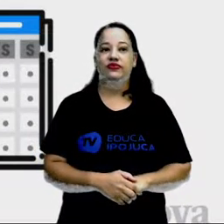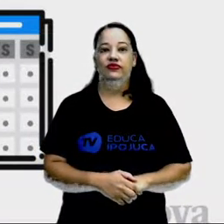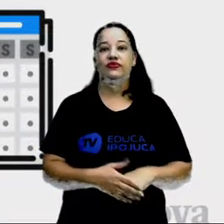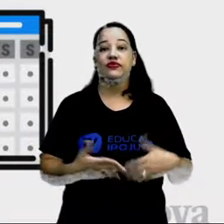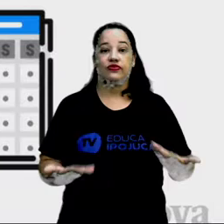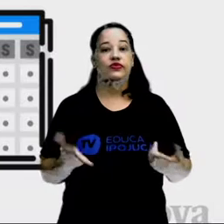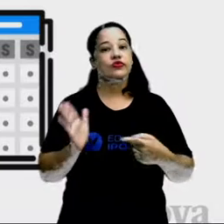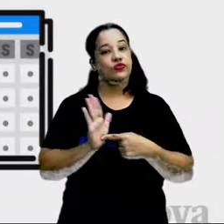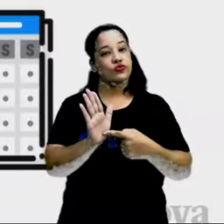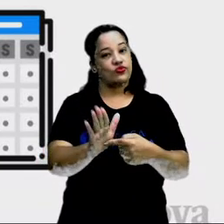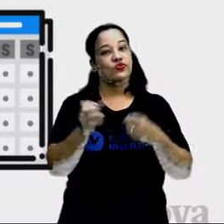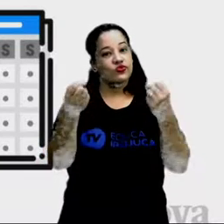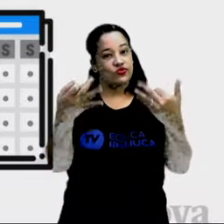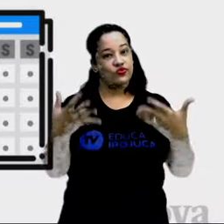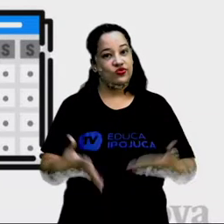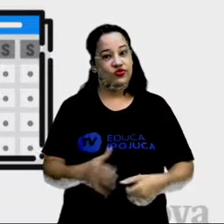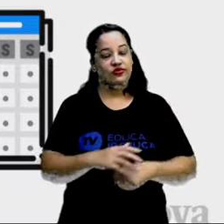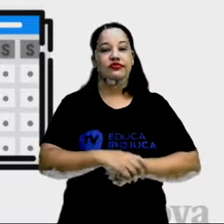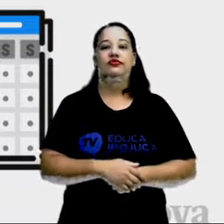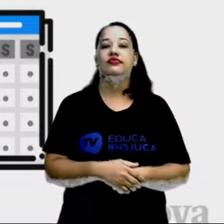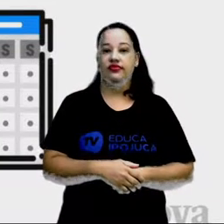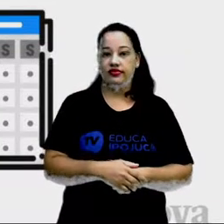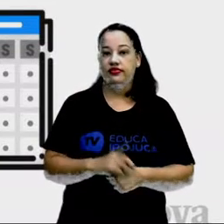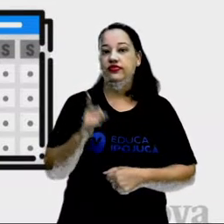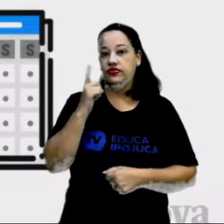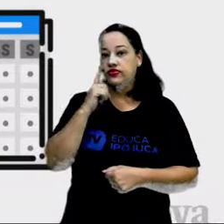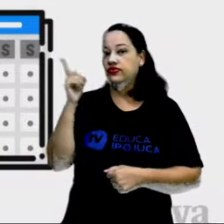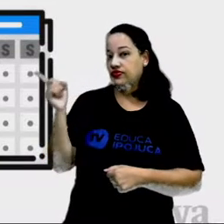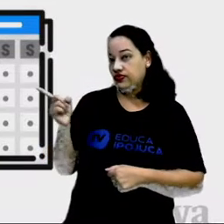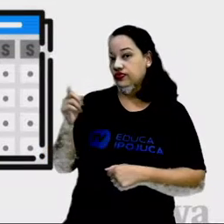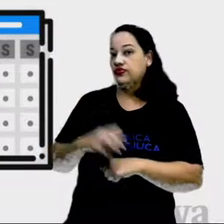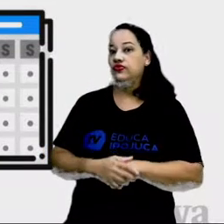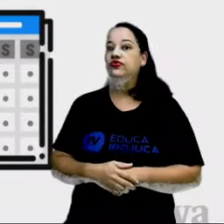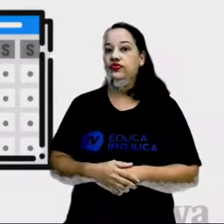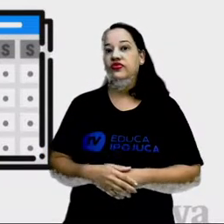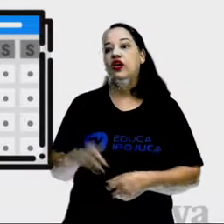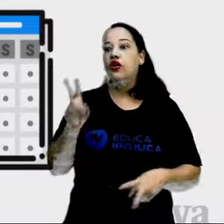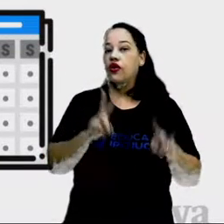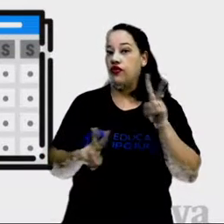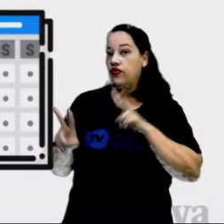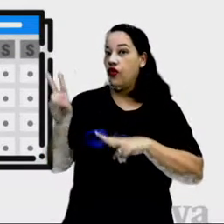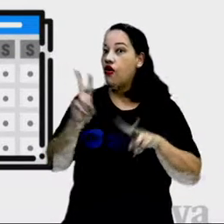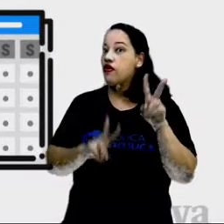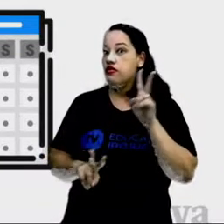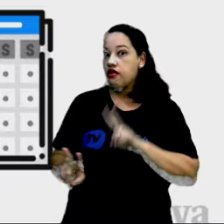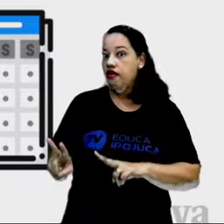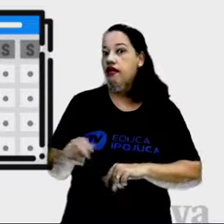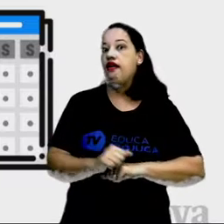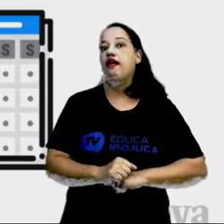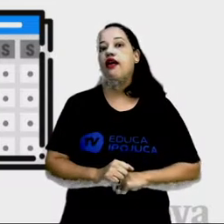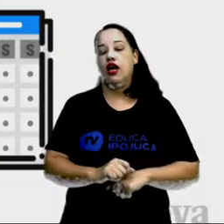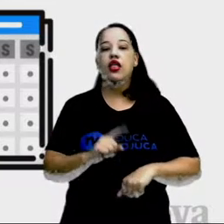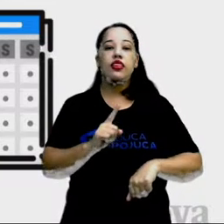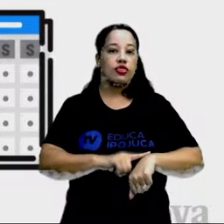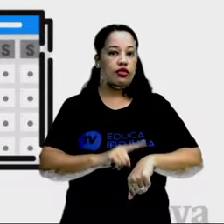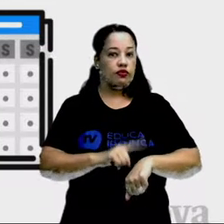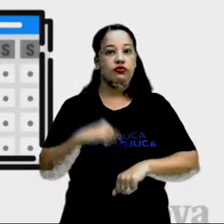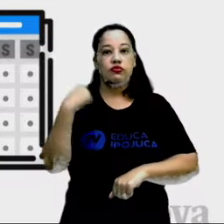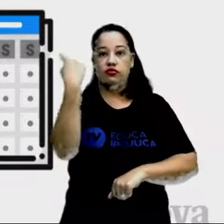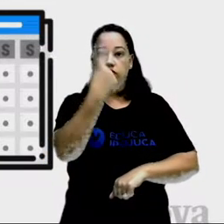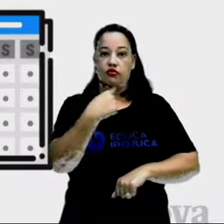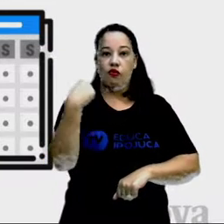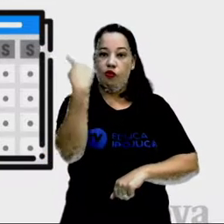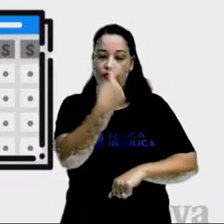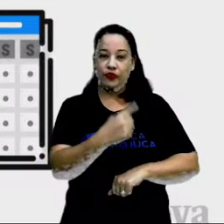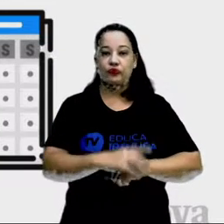Como eu falei para vocês, essas configurações aqui de olhar e marcar o horário, de medir o tempo. Temos